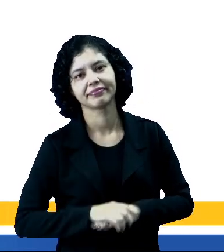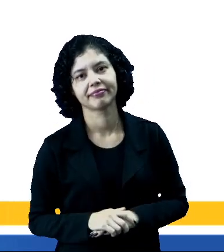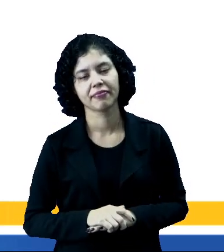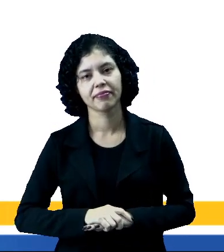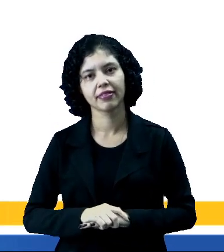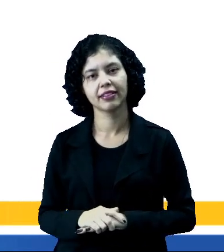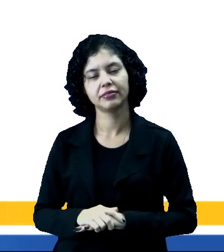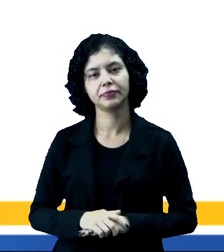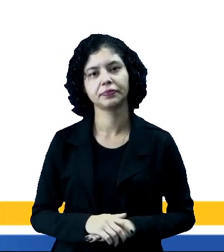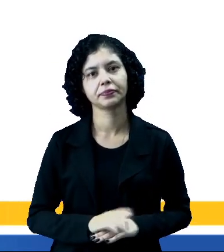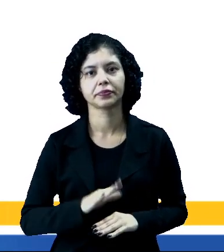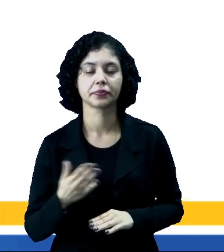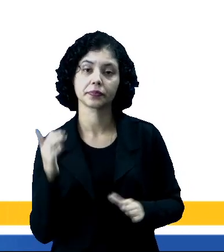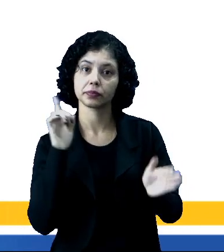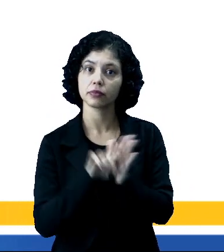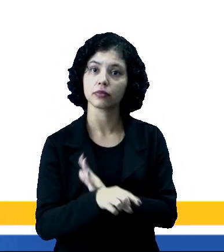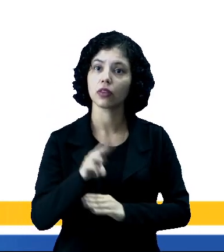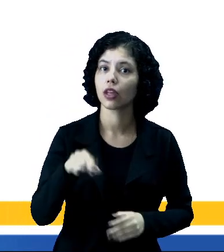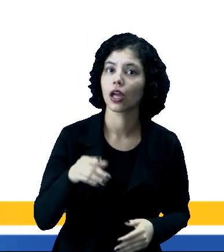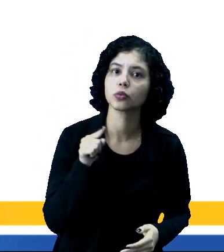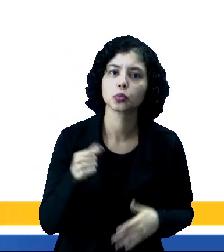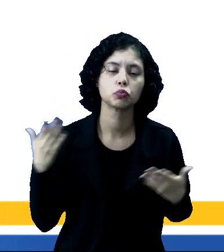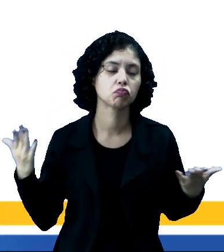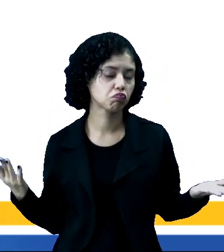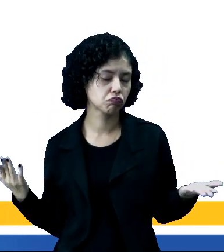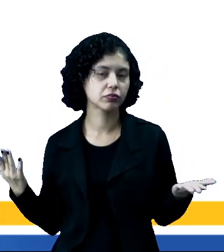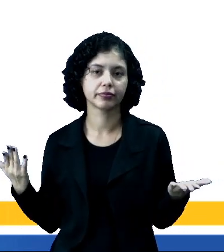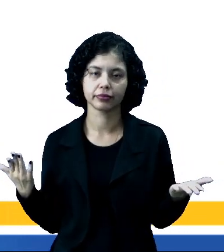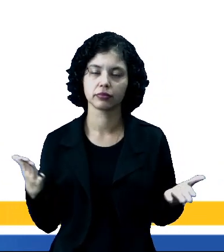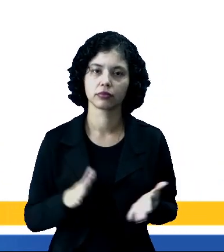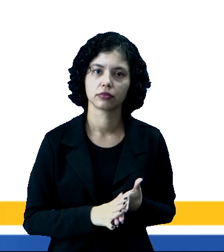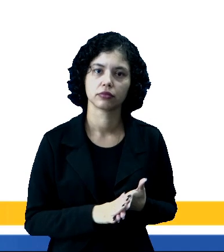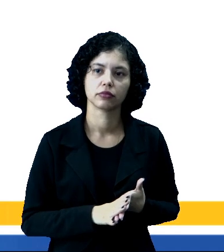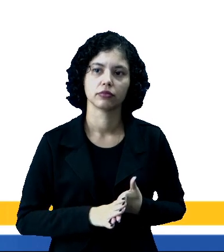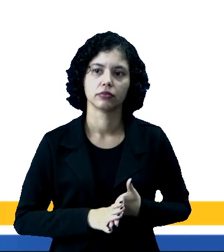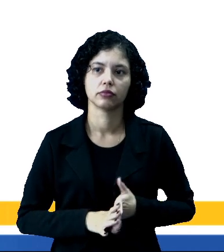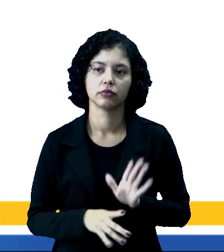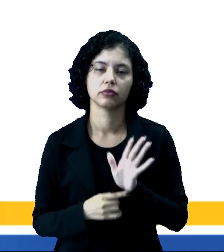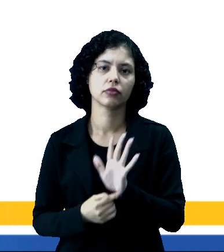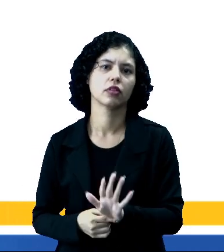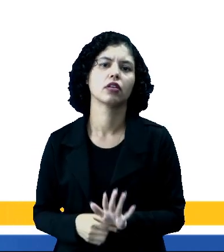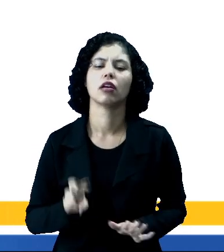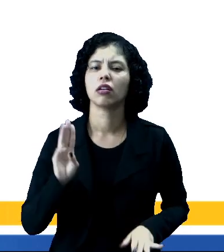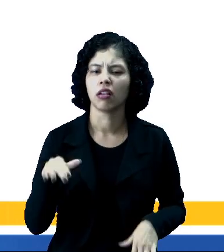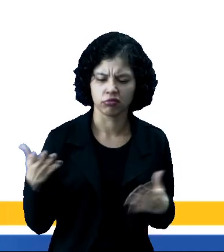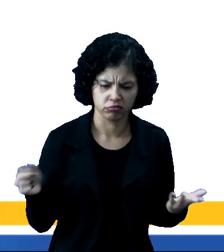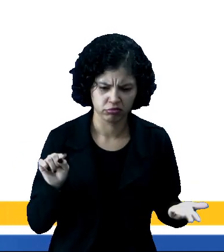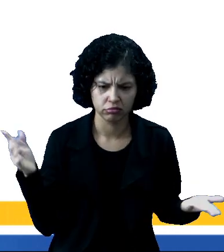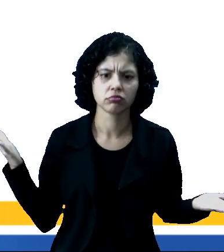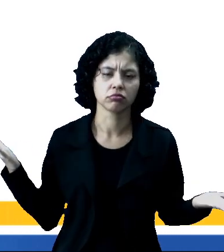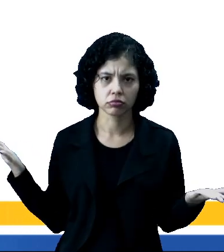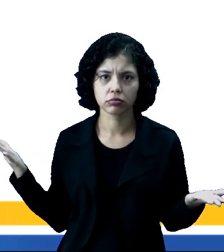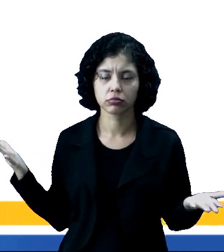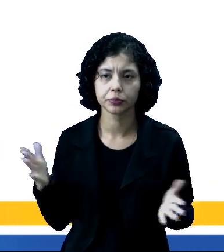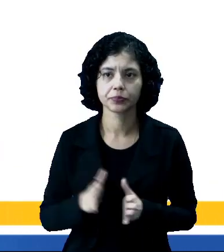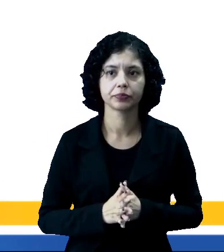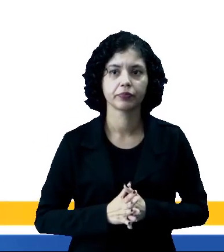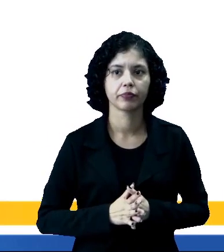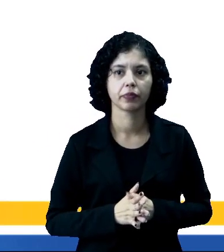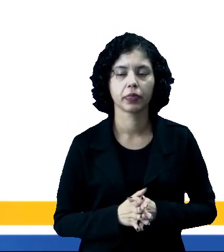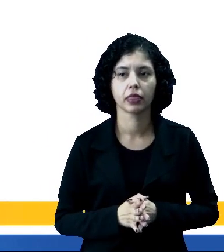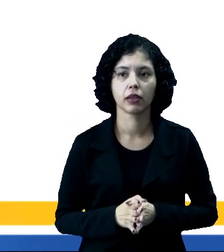né? Quando você pergunta quem eres tu, né? É uma apresentação, quem é você, quem é tu, né?